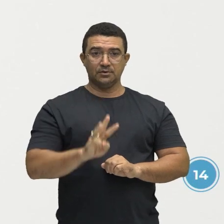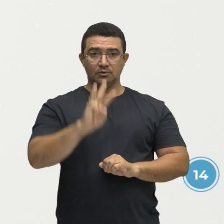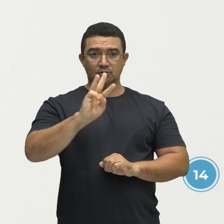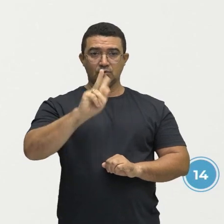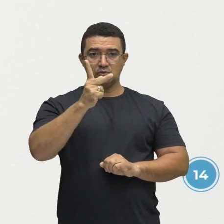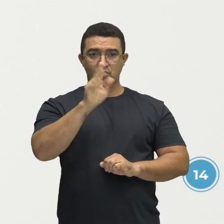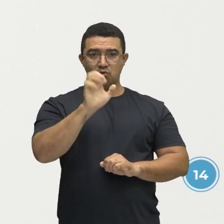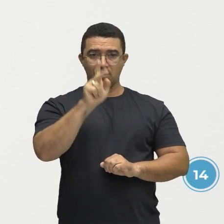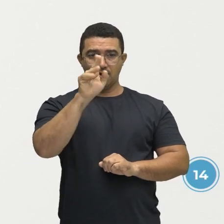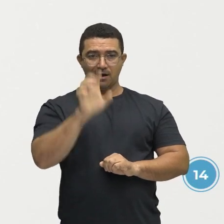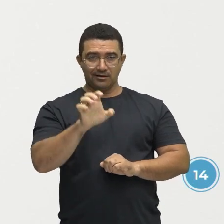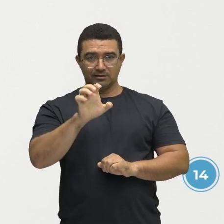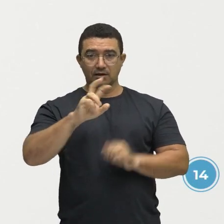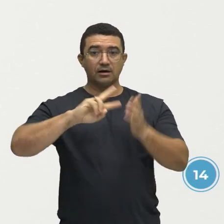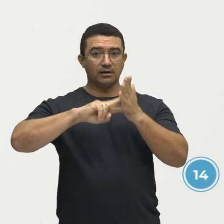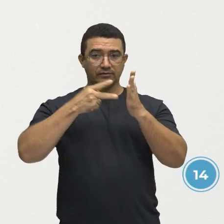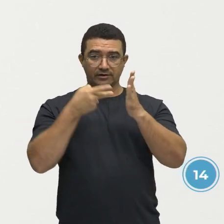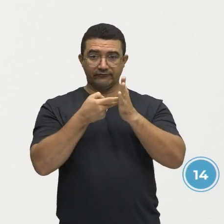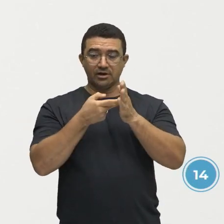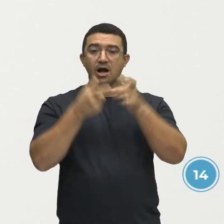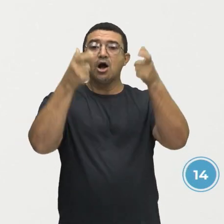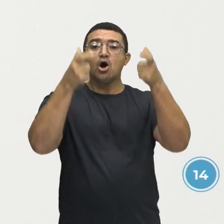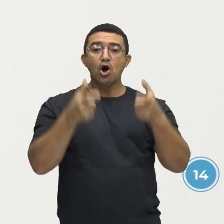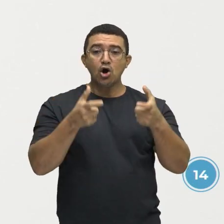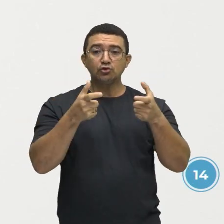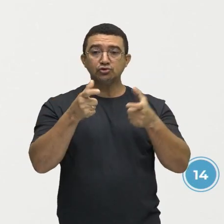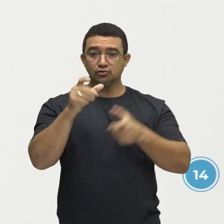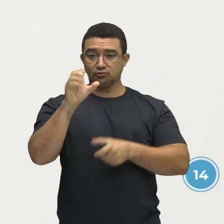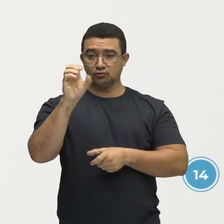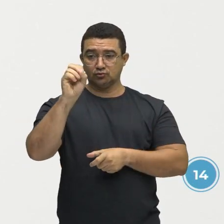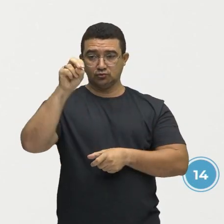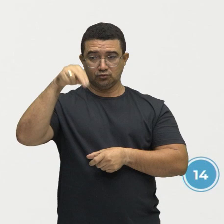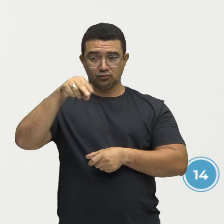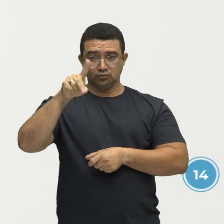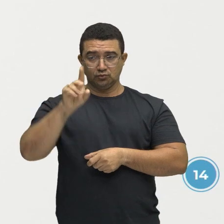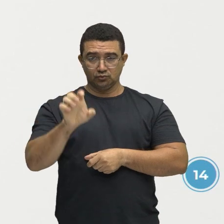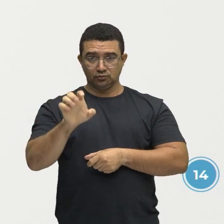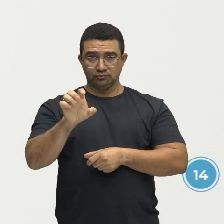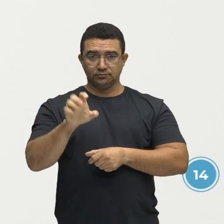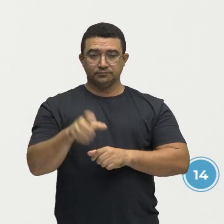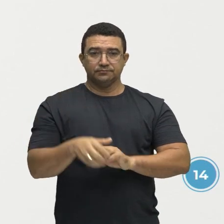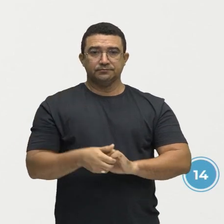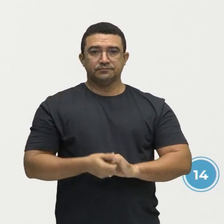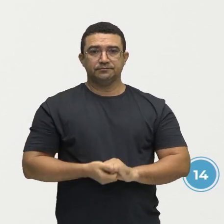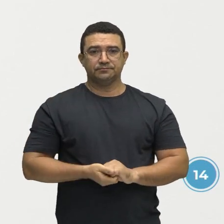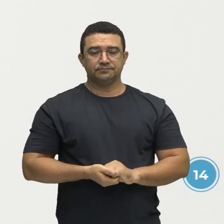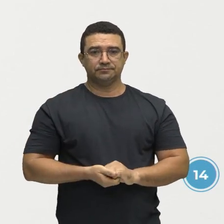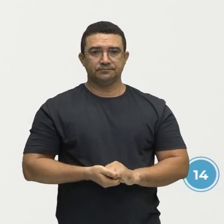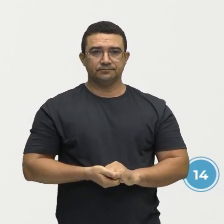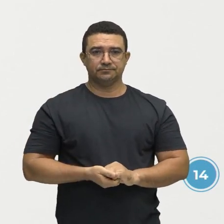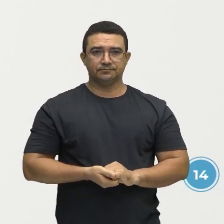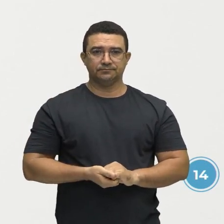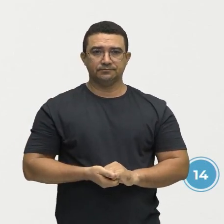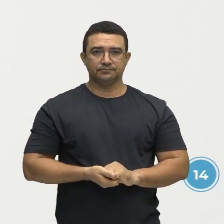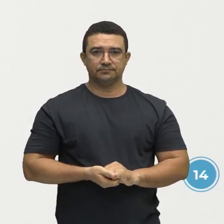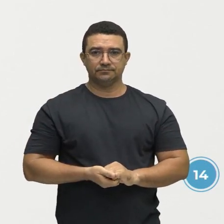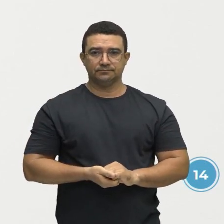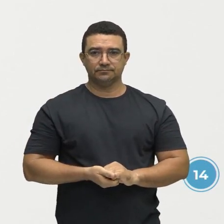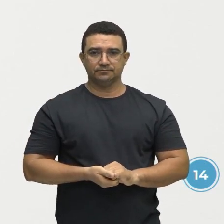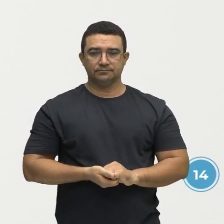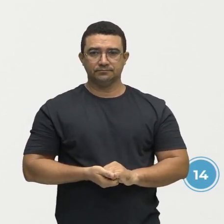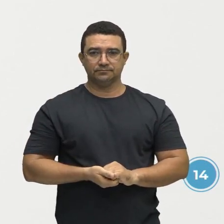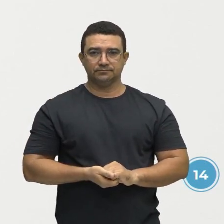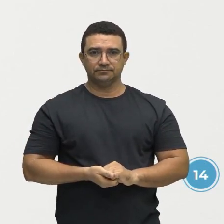já respondeu, significa onde, where, where. Então, vão treinando aqui comigo, tá, gente? Where